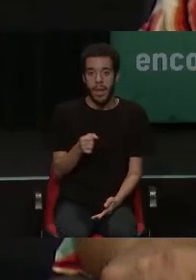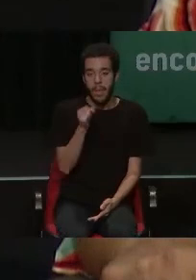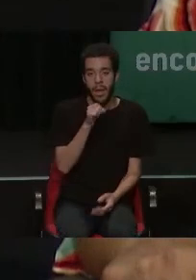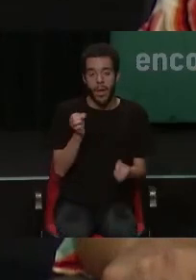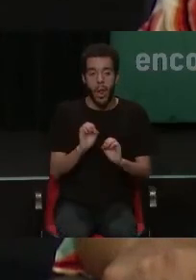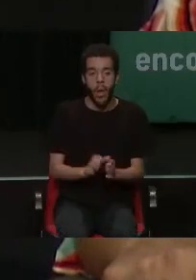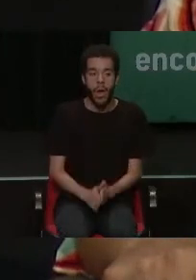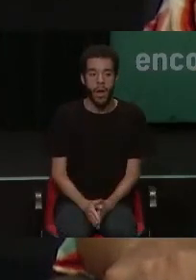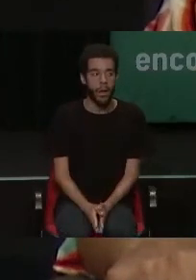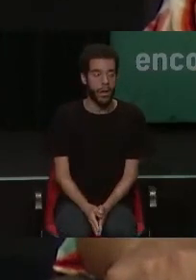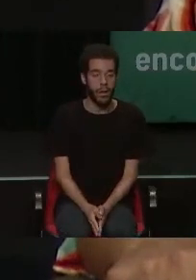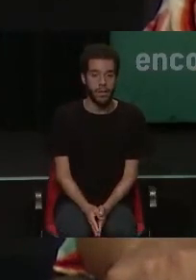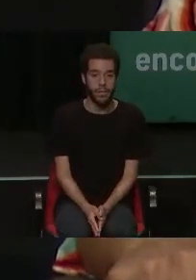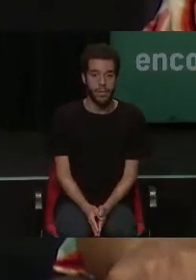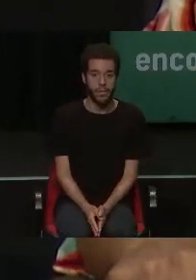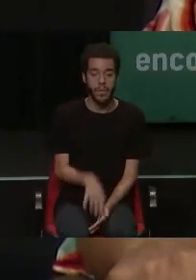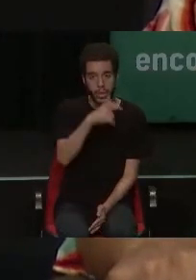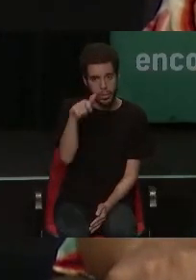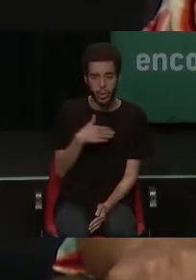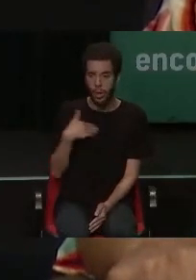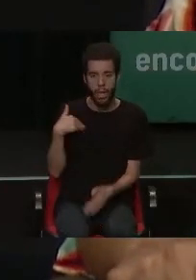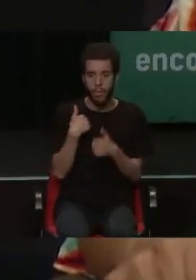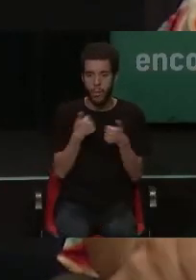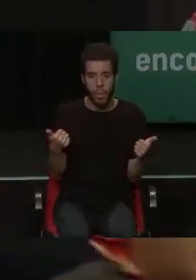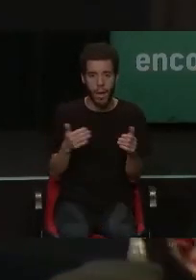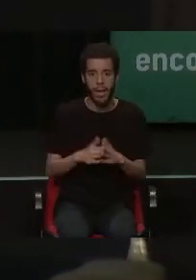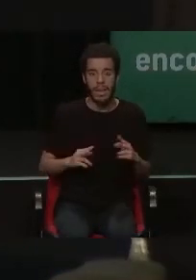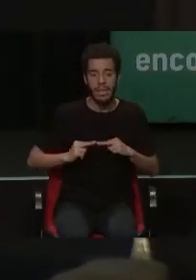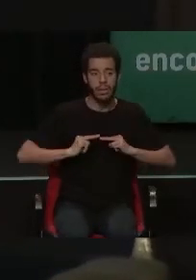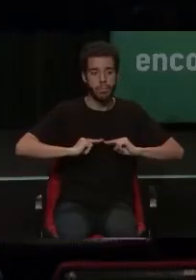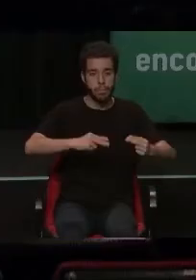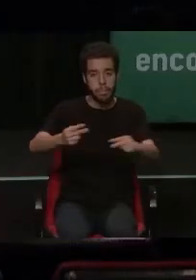Não, as pessoas estão perfeitamente saudáveis. Esta transmissão foi em pessoas saudáveis.